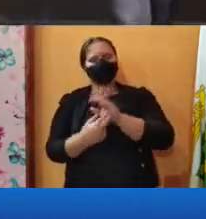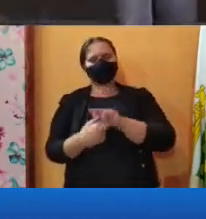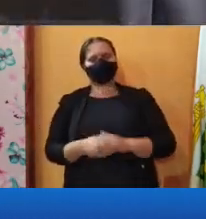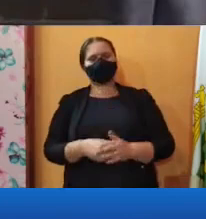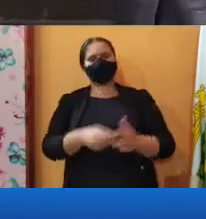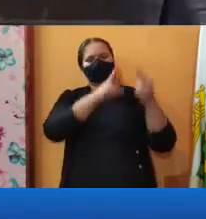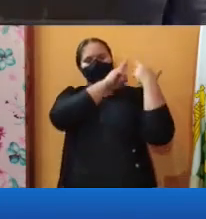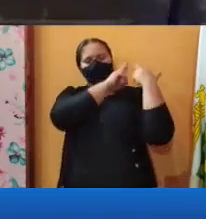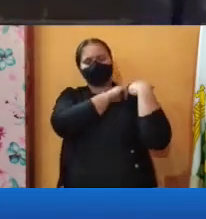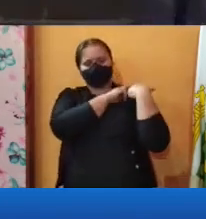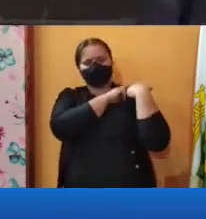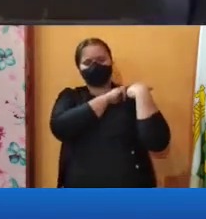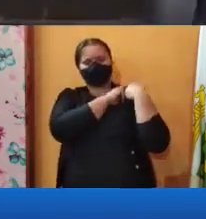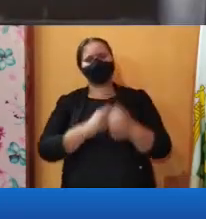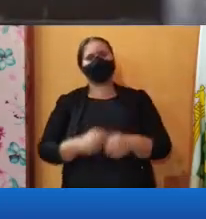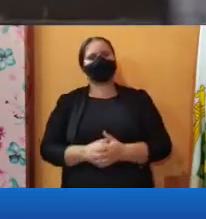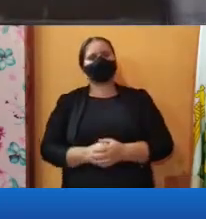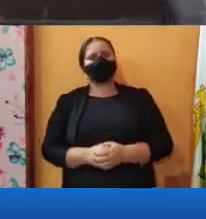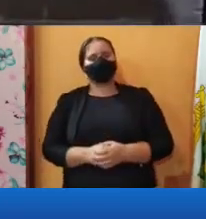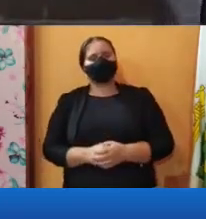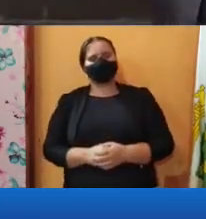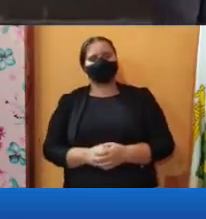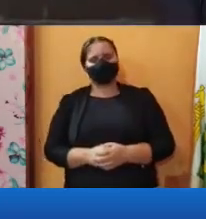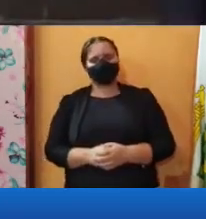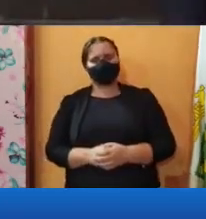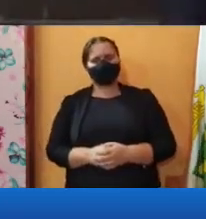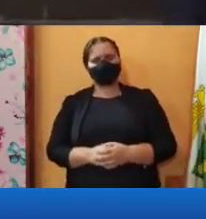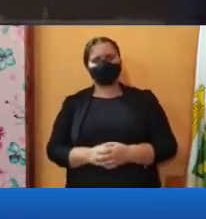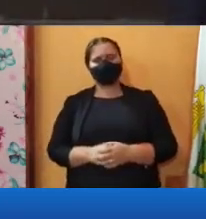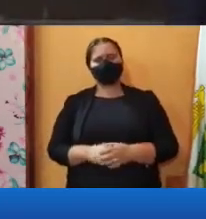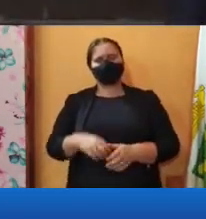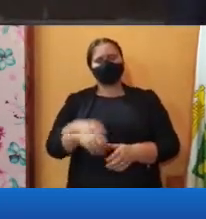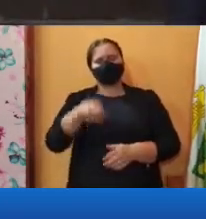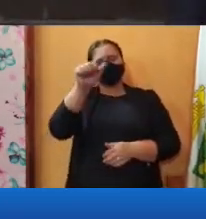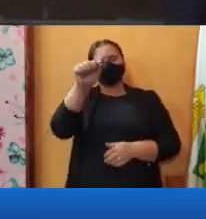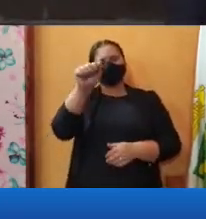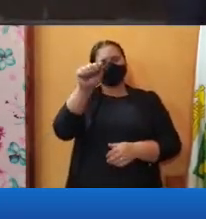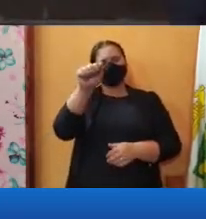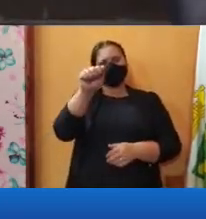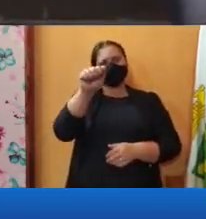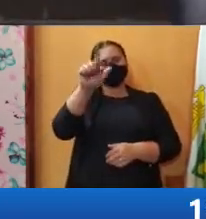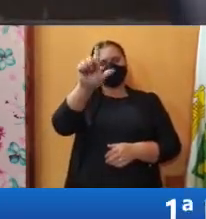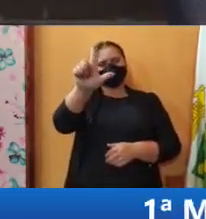Wallace Elon. Alô, Wallace. Alô.